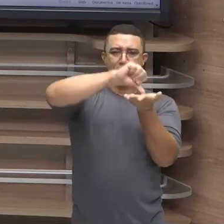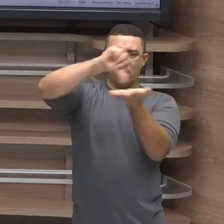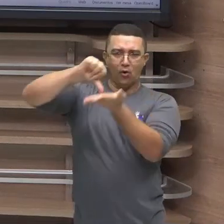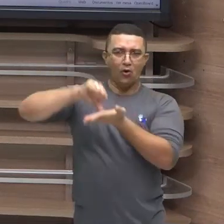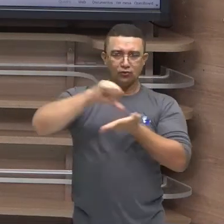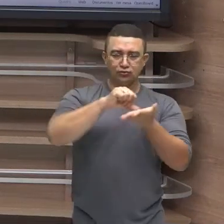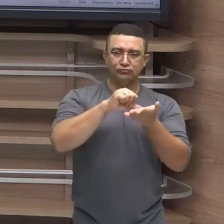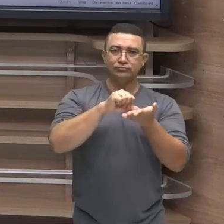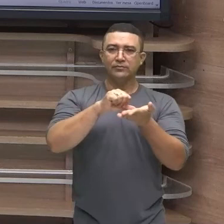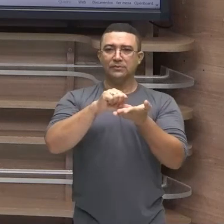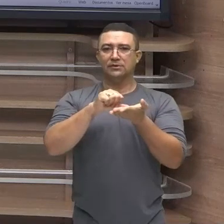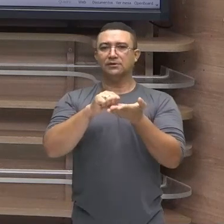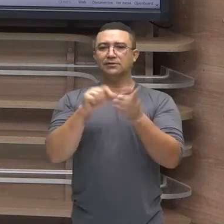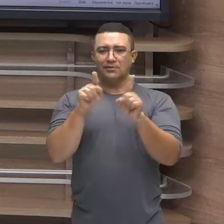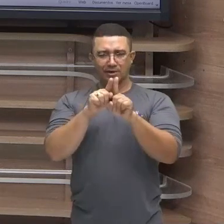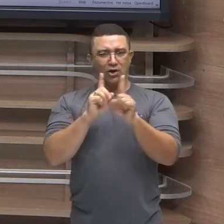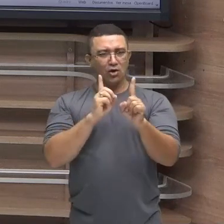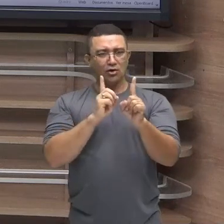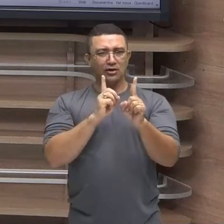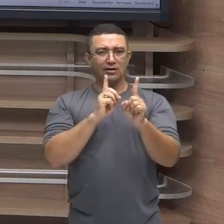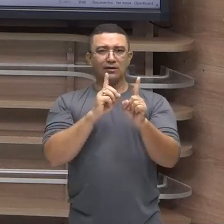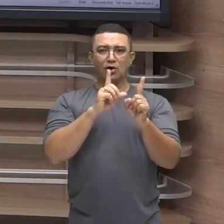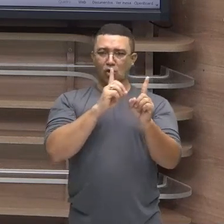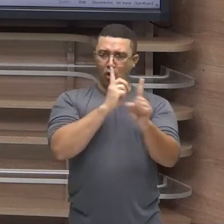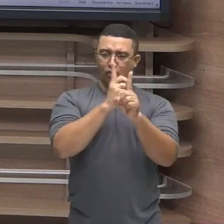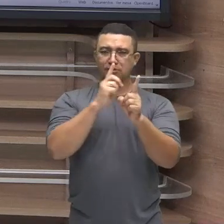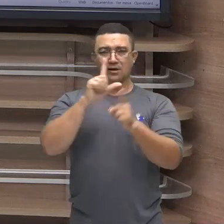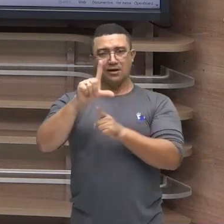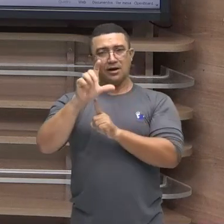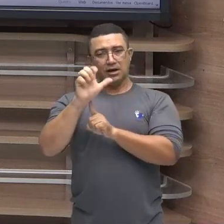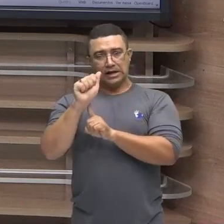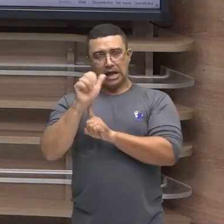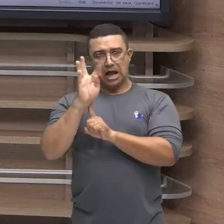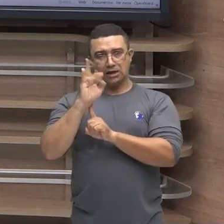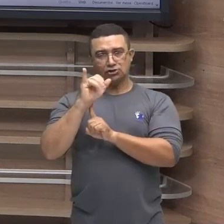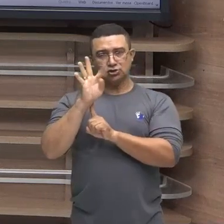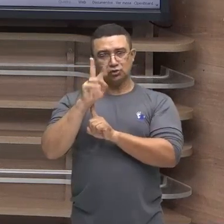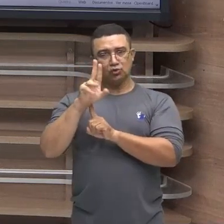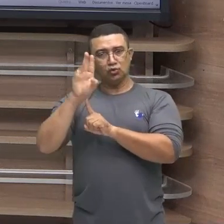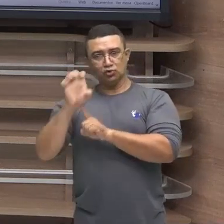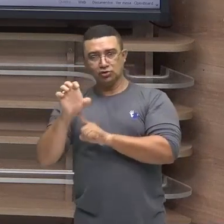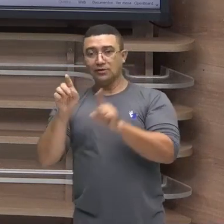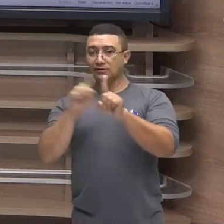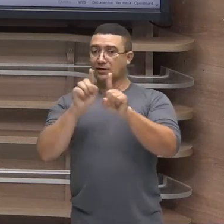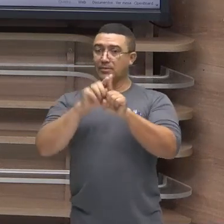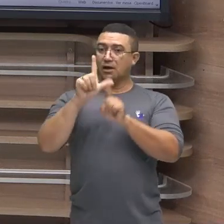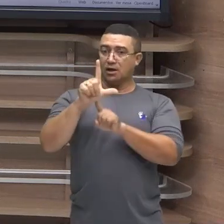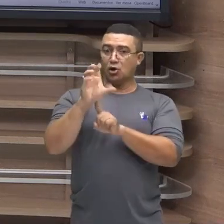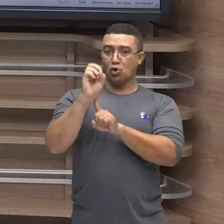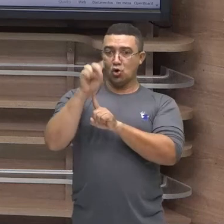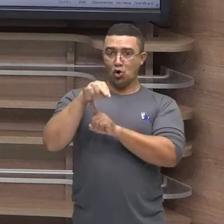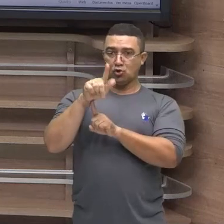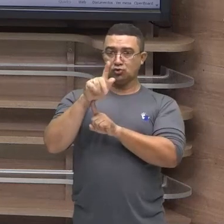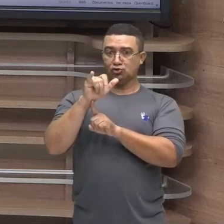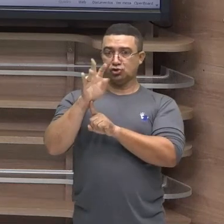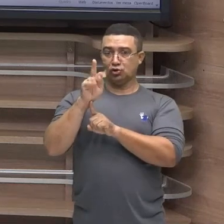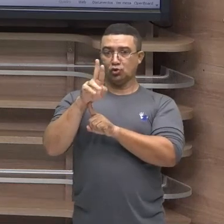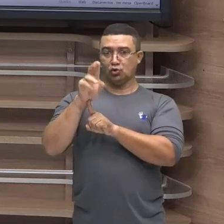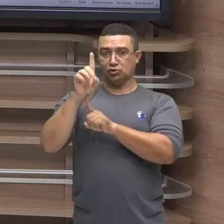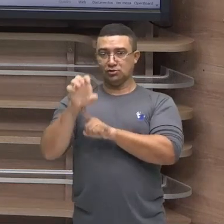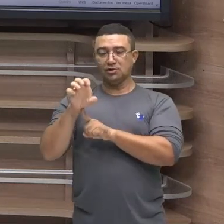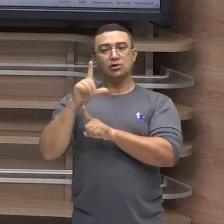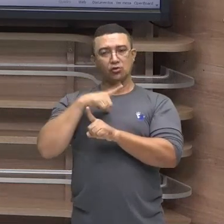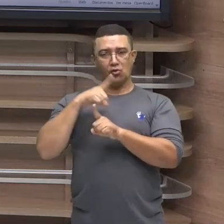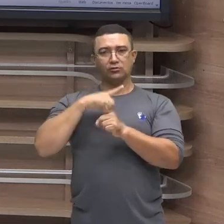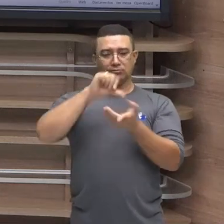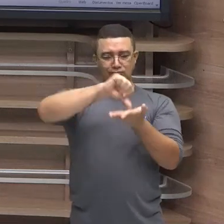o encontro tanto da latitude quanto da longitude, onde nós vamos encontrar uma coordenada geográfica. Então, eles